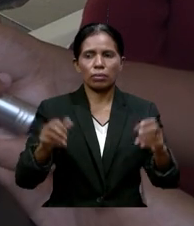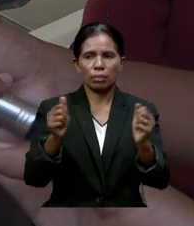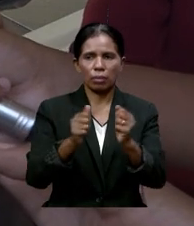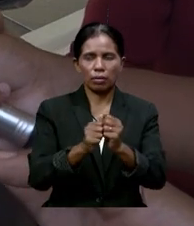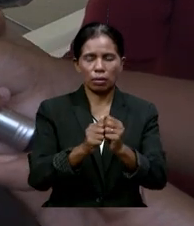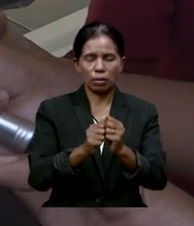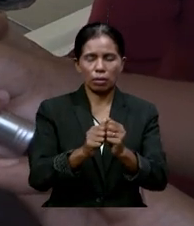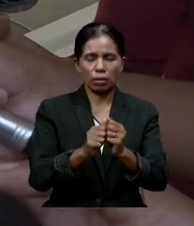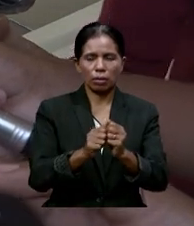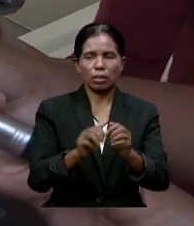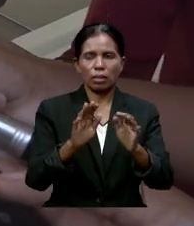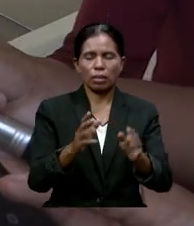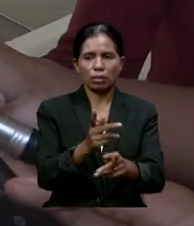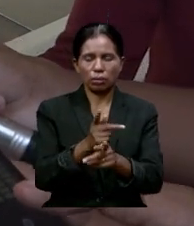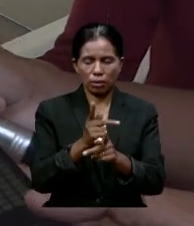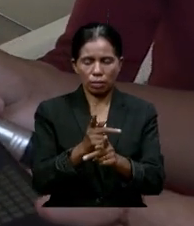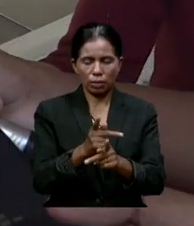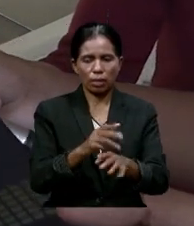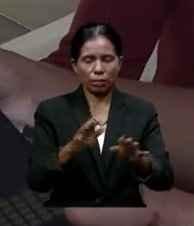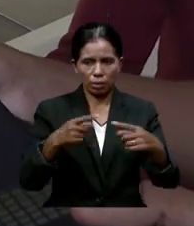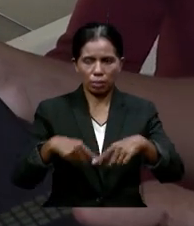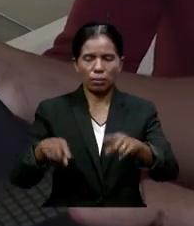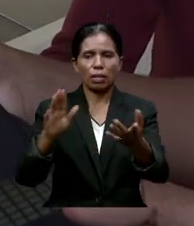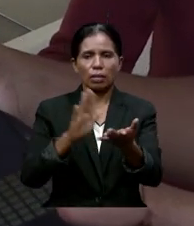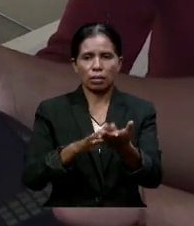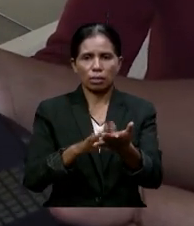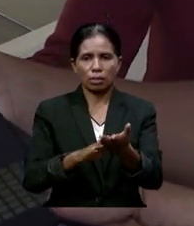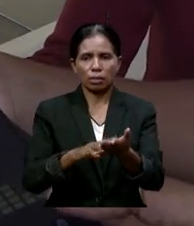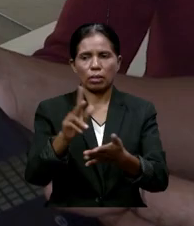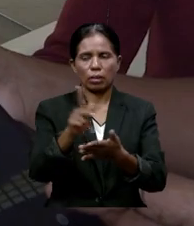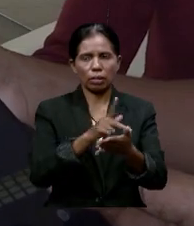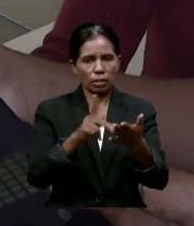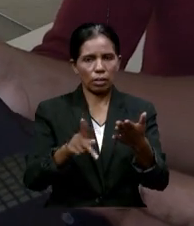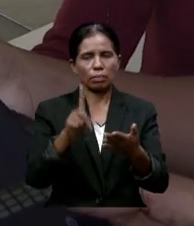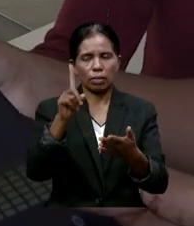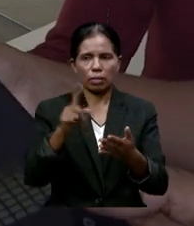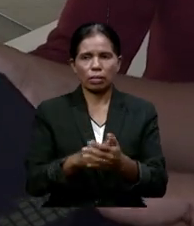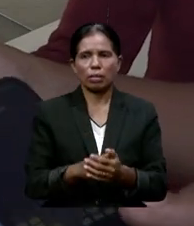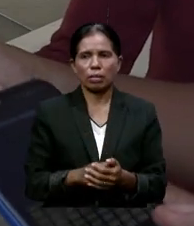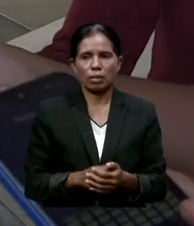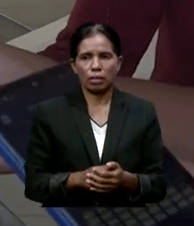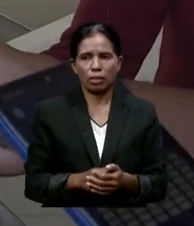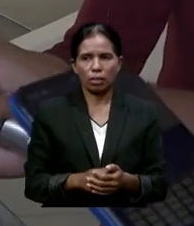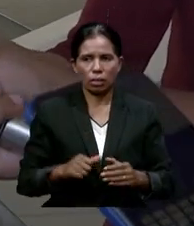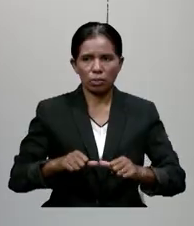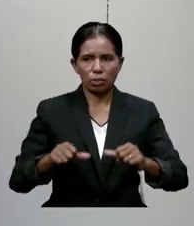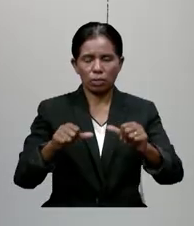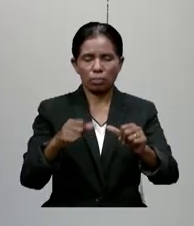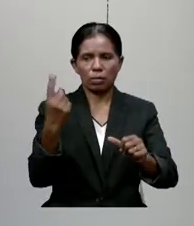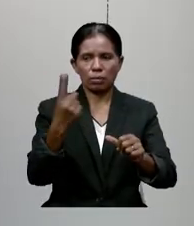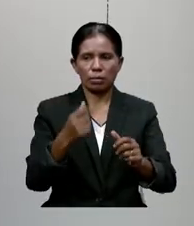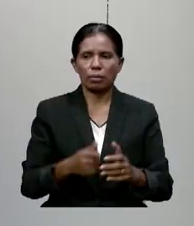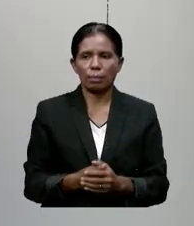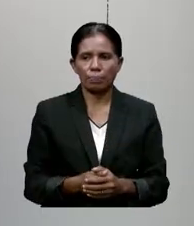fila fali ba protege lavar que fila fali ba escola, mas crime ira be nasane.